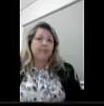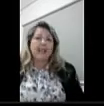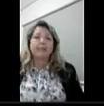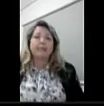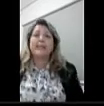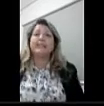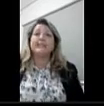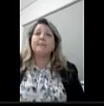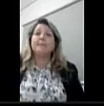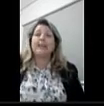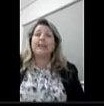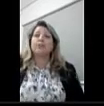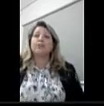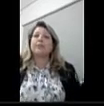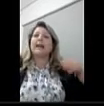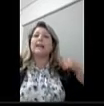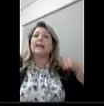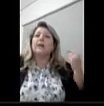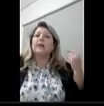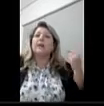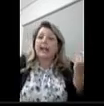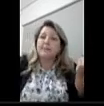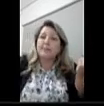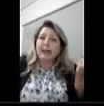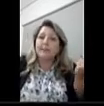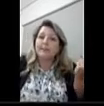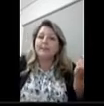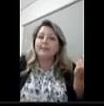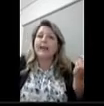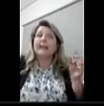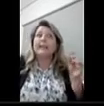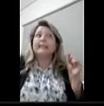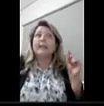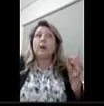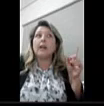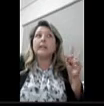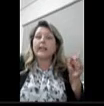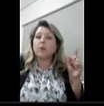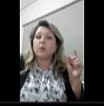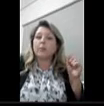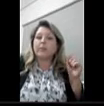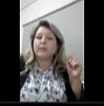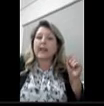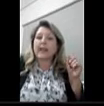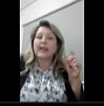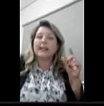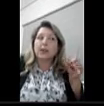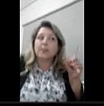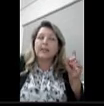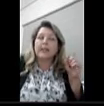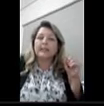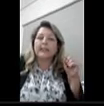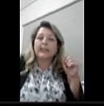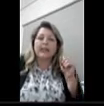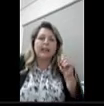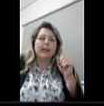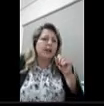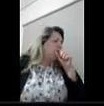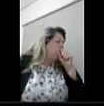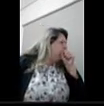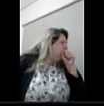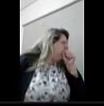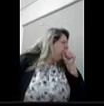a família também vai ajudá-lo a lembrar, tá? Então, olha, tem alguma atividade? Dá uma olhada lá